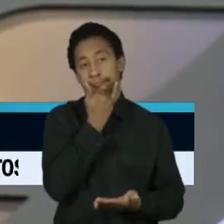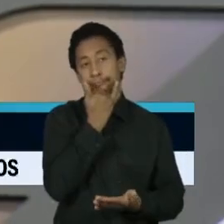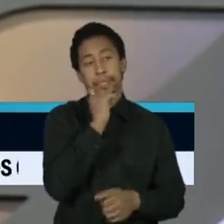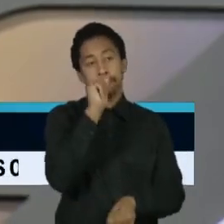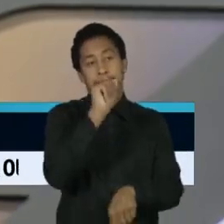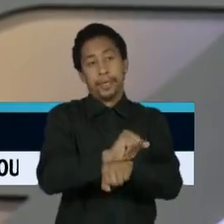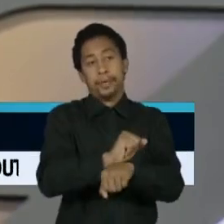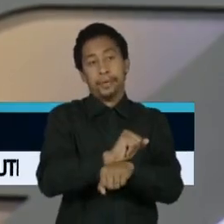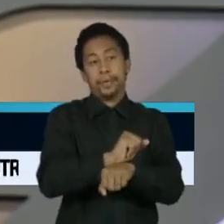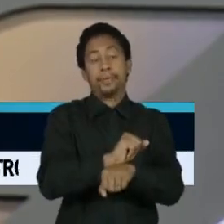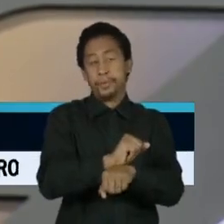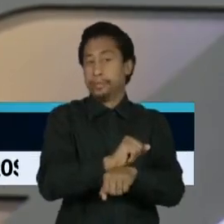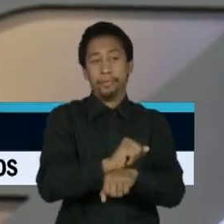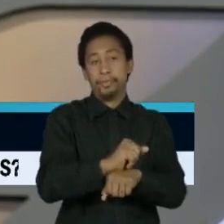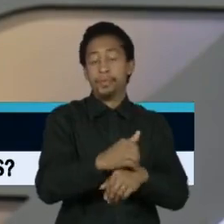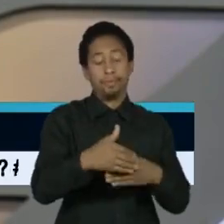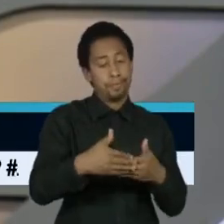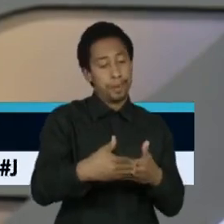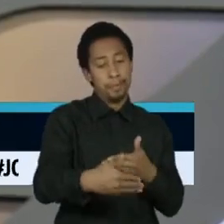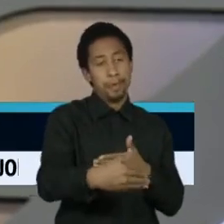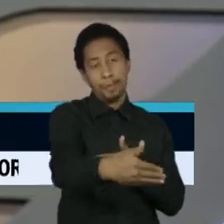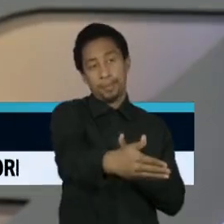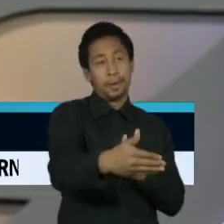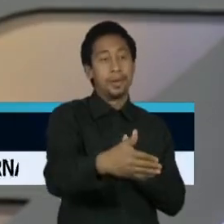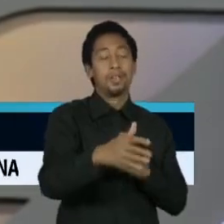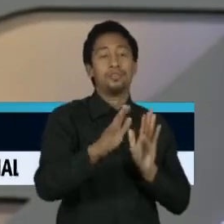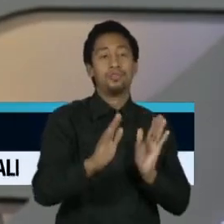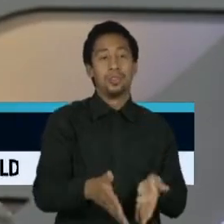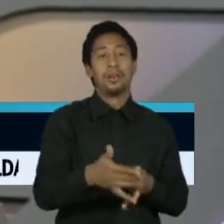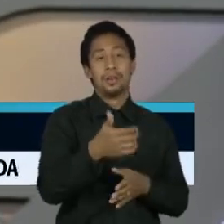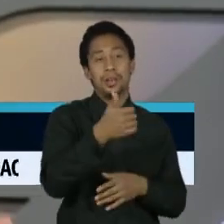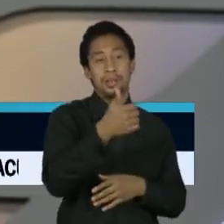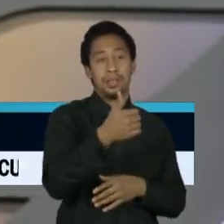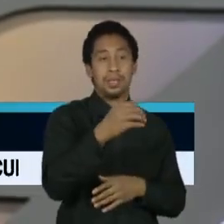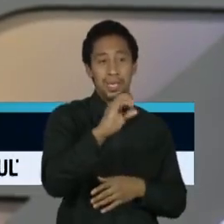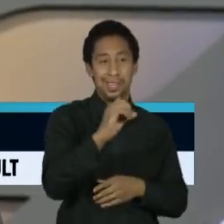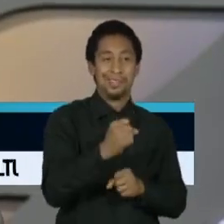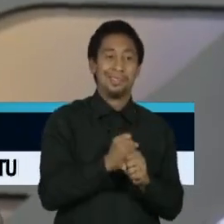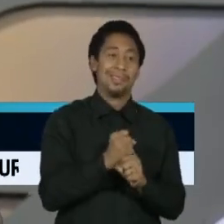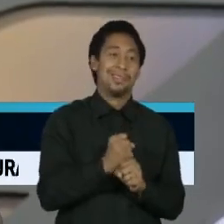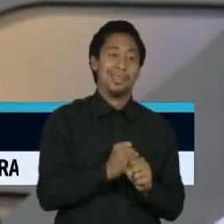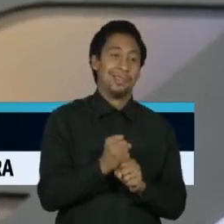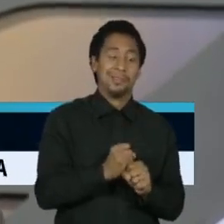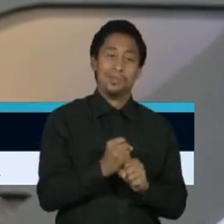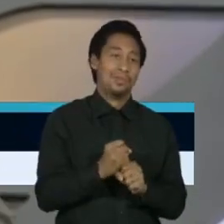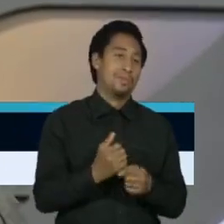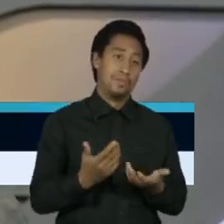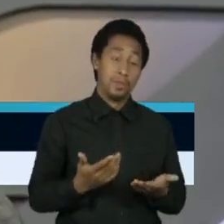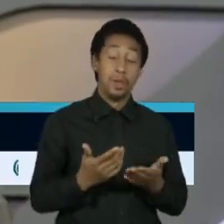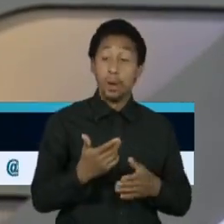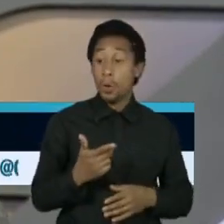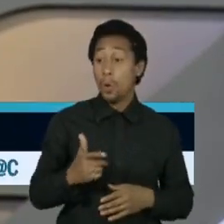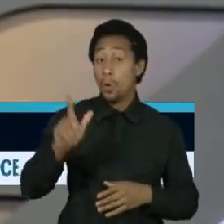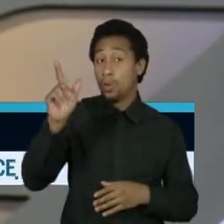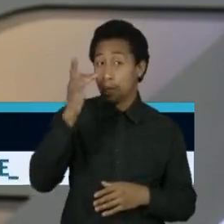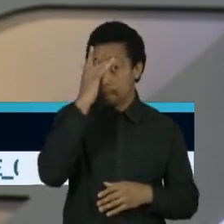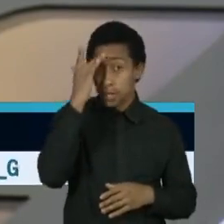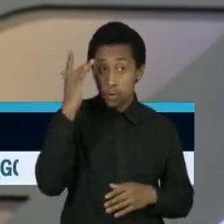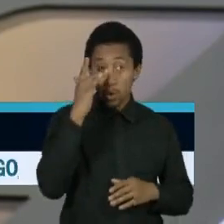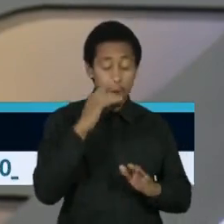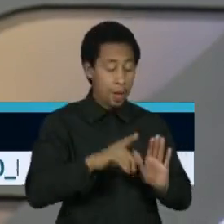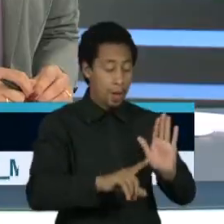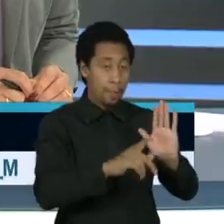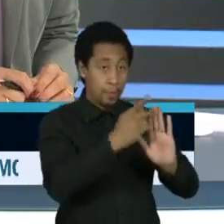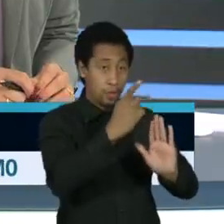para que fosse começar agora em 2022 Aí vem uma pessoa que vai lá e muda